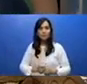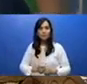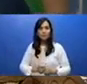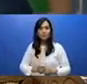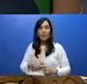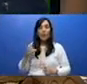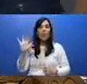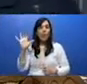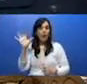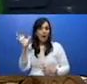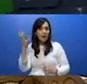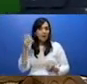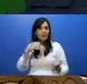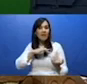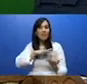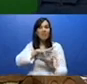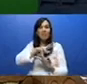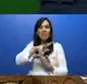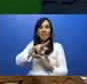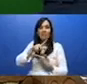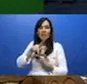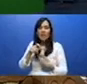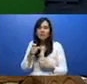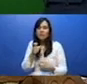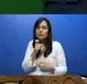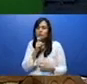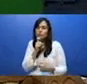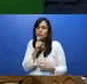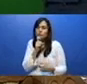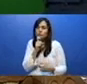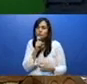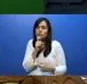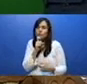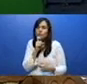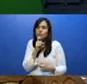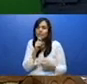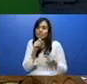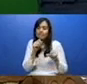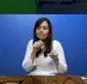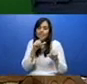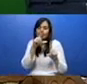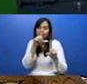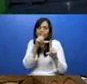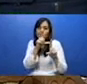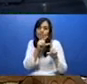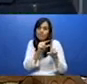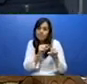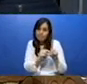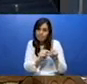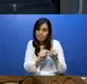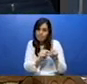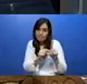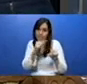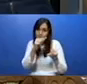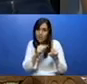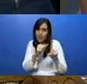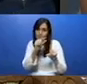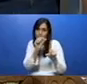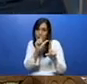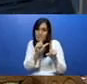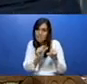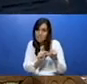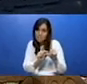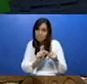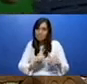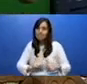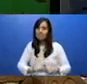Terra resfriou e a temperatura diminuiu muito, tá? Letrinha